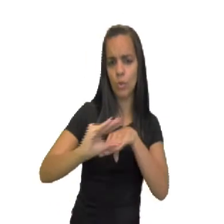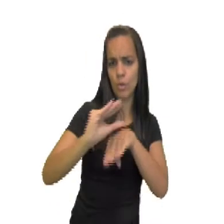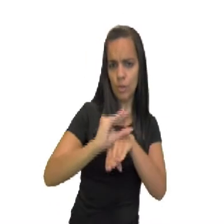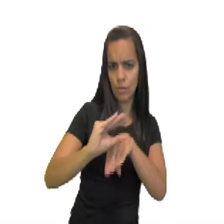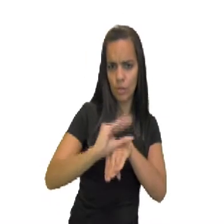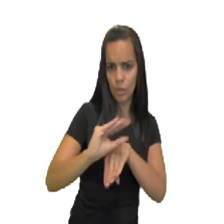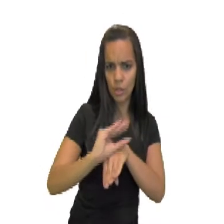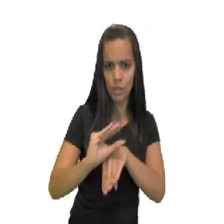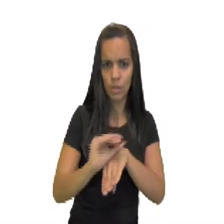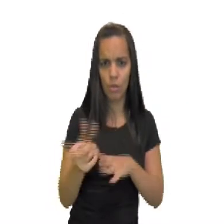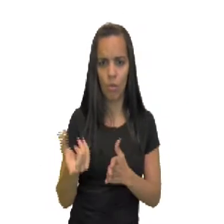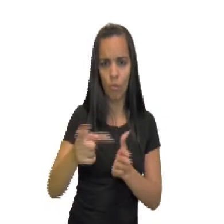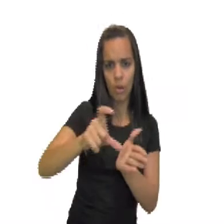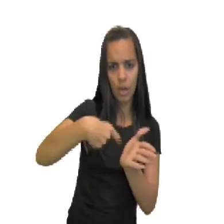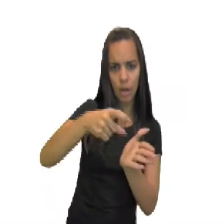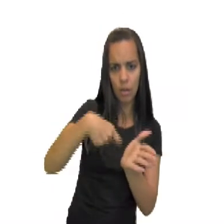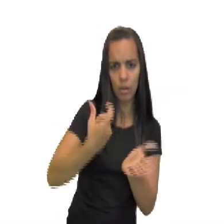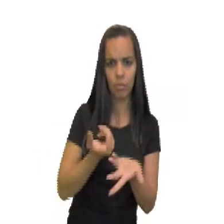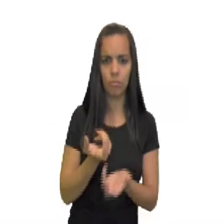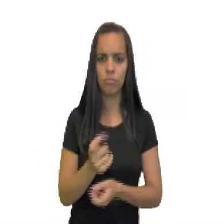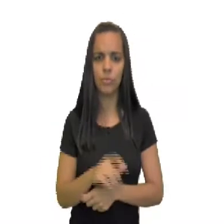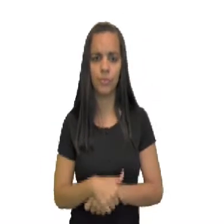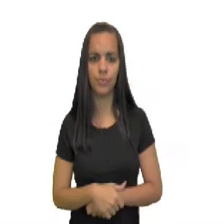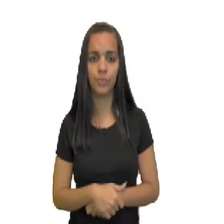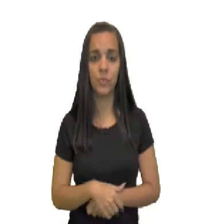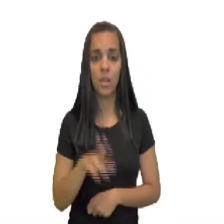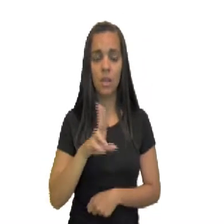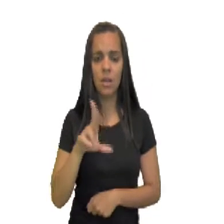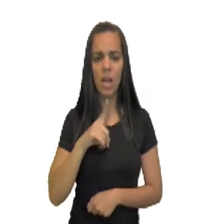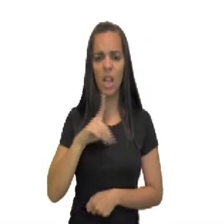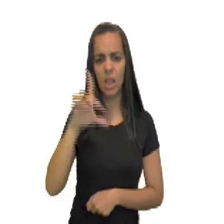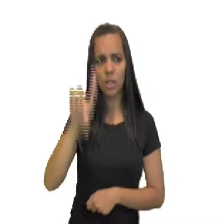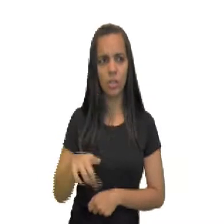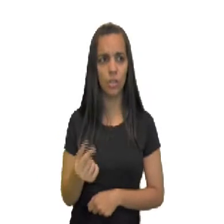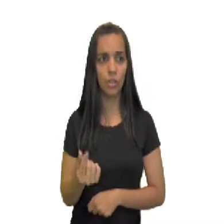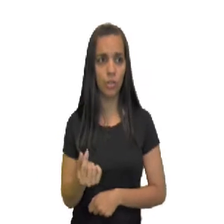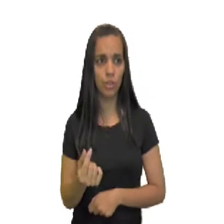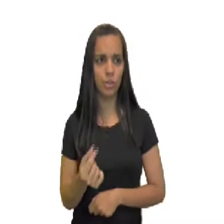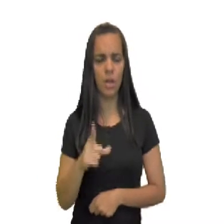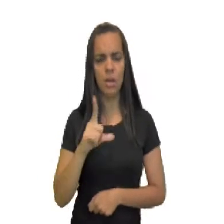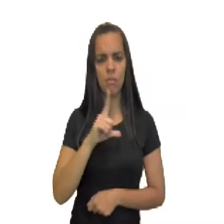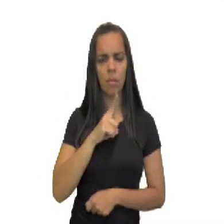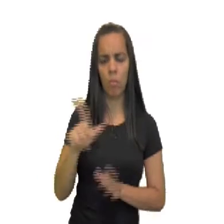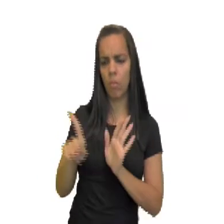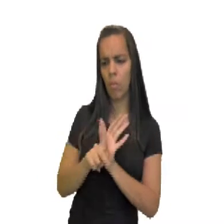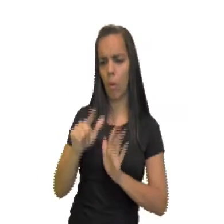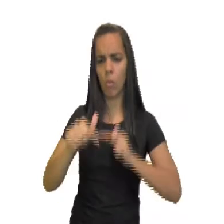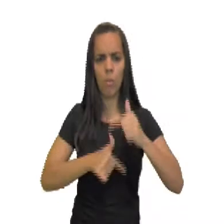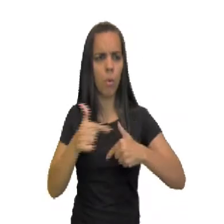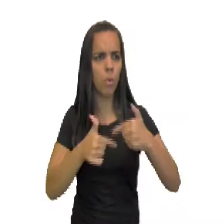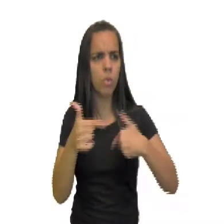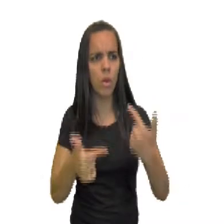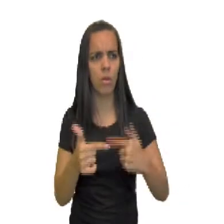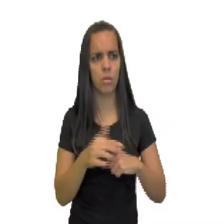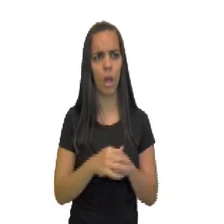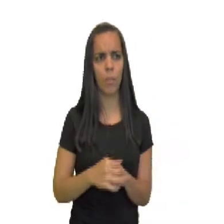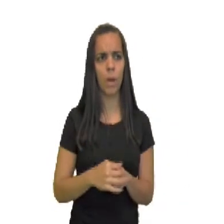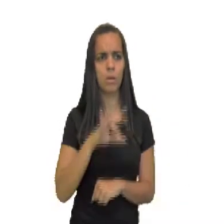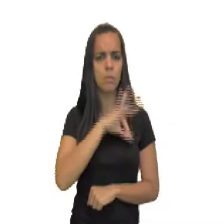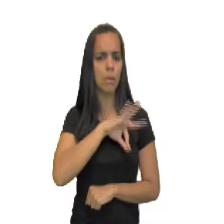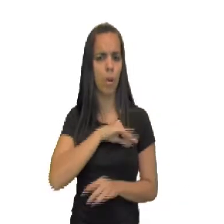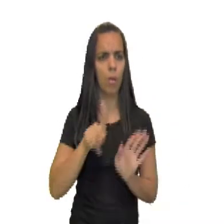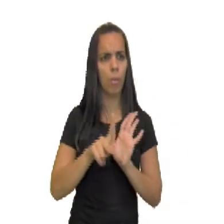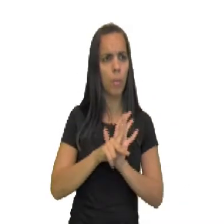elas tendo dinheiro ou herança ou tendo o seu benefício já